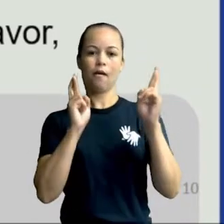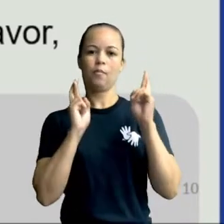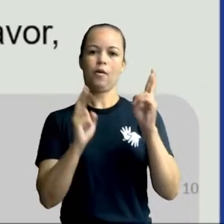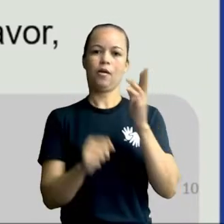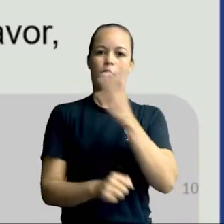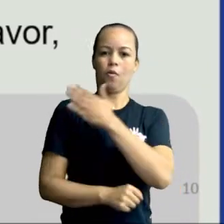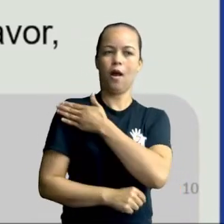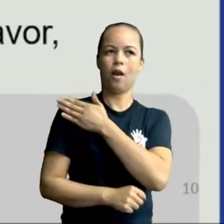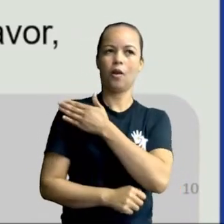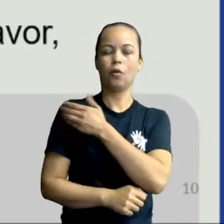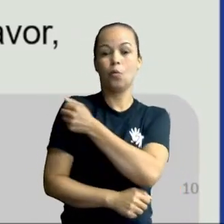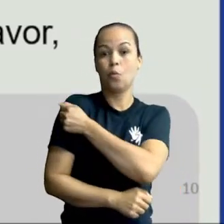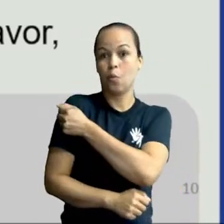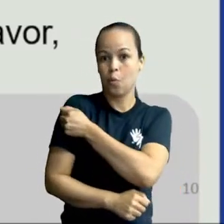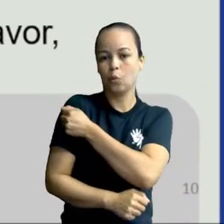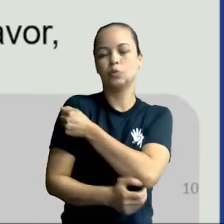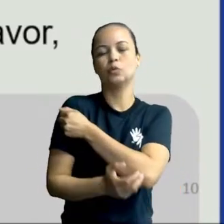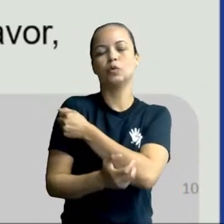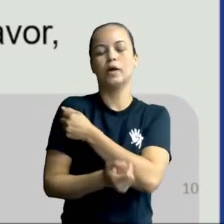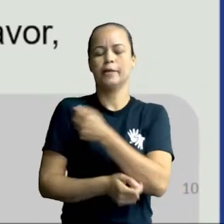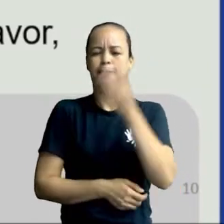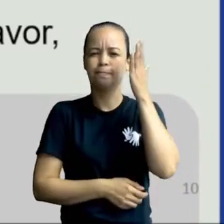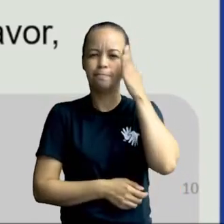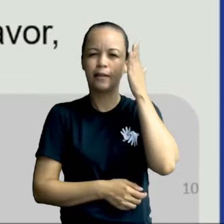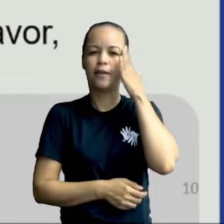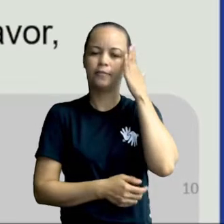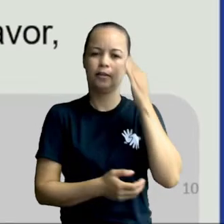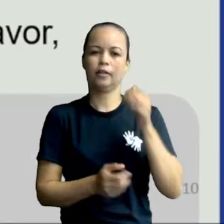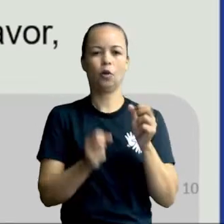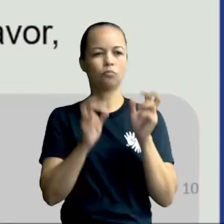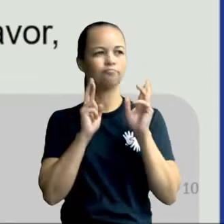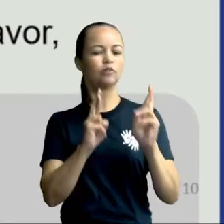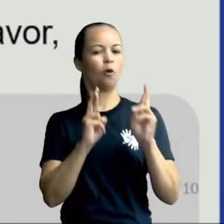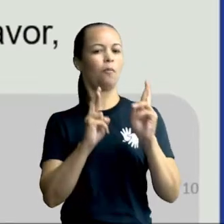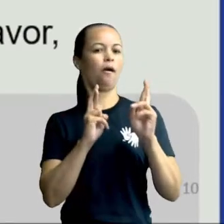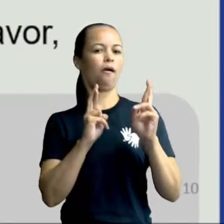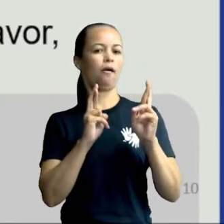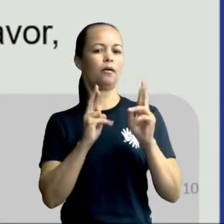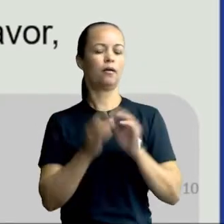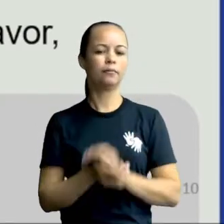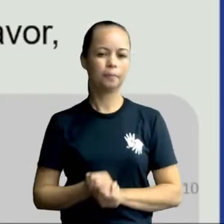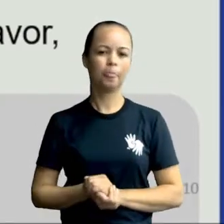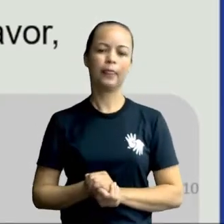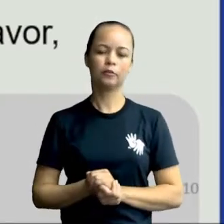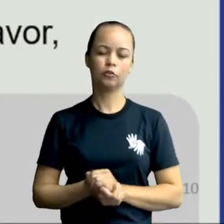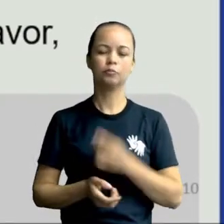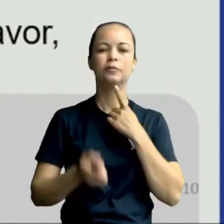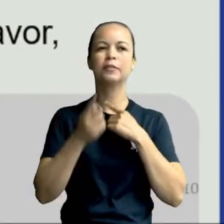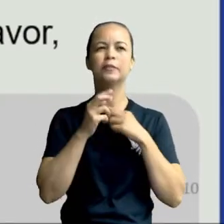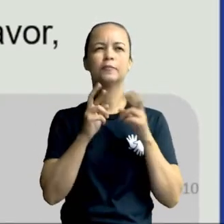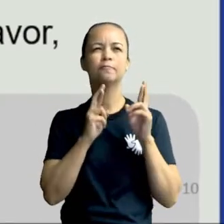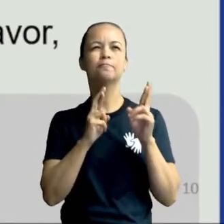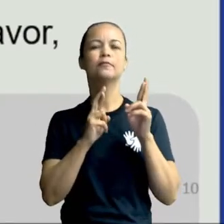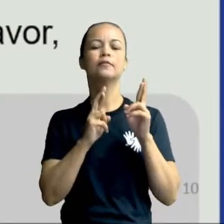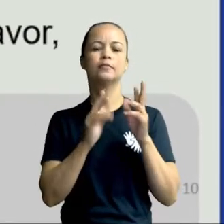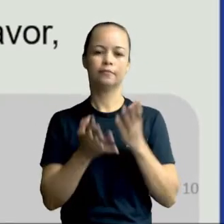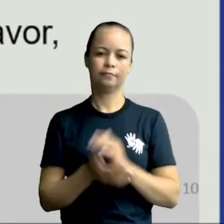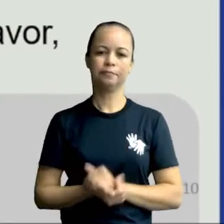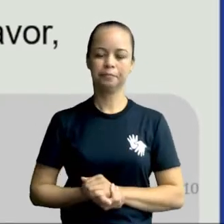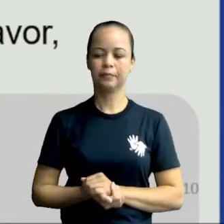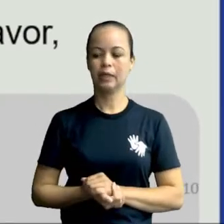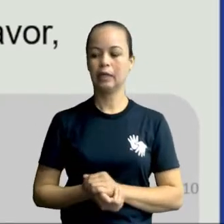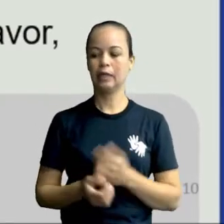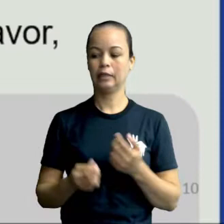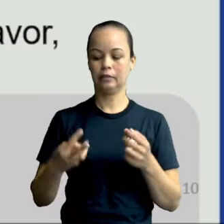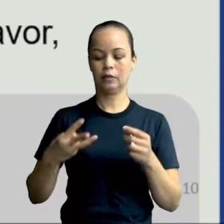aluno entenda, ou seja, tomara, né? Ou seja, eu estou expressando um desejo. E por